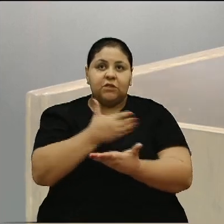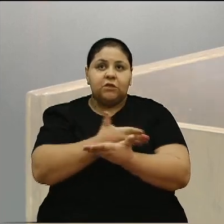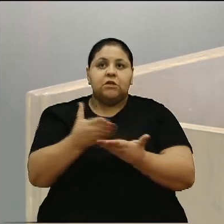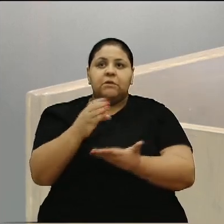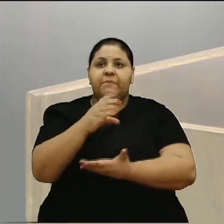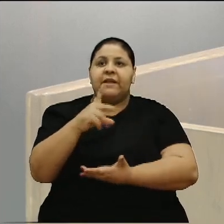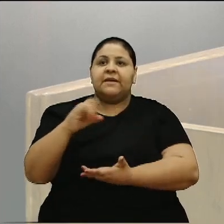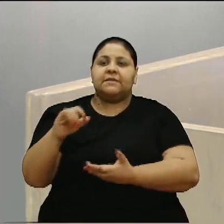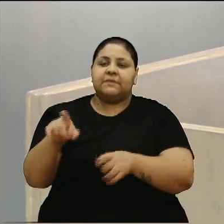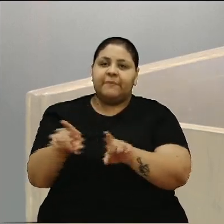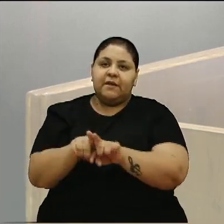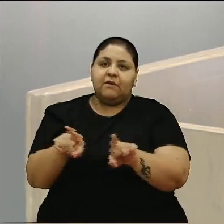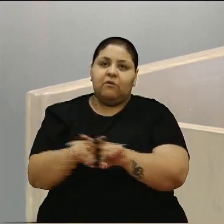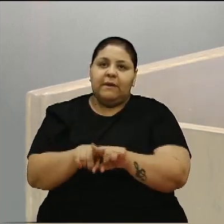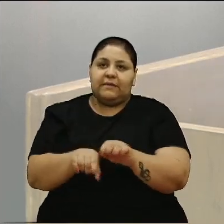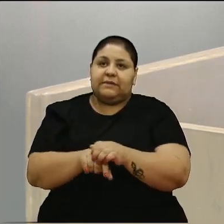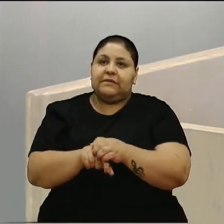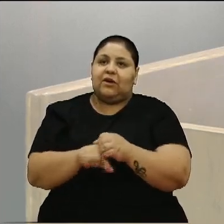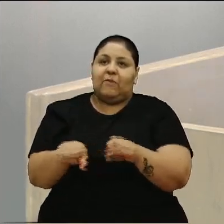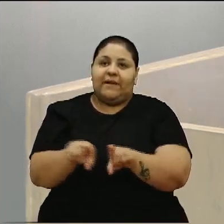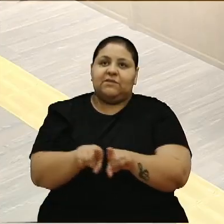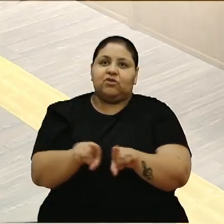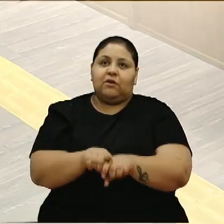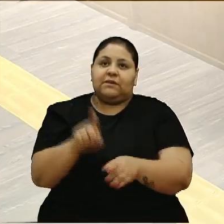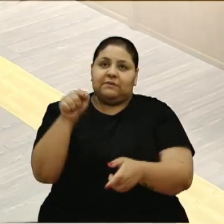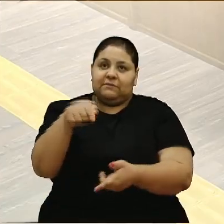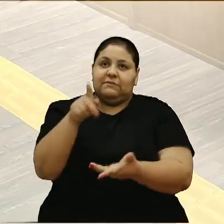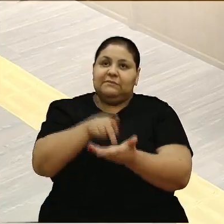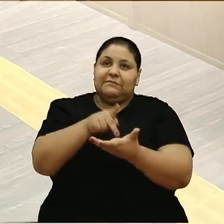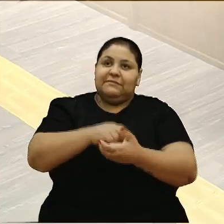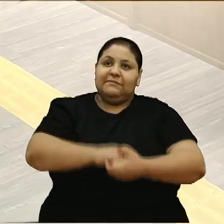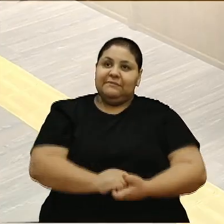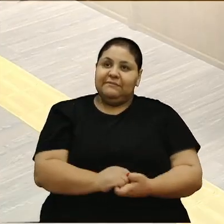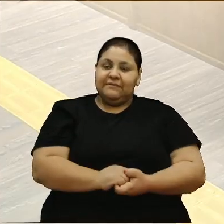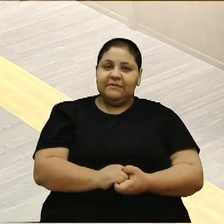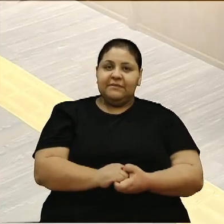secretários não nos respondem. Essa é a verdade. Encerrada